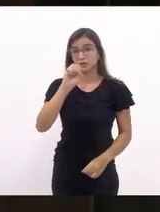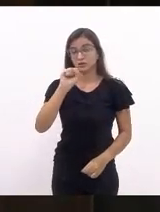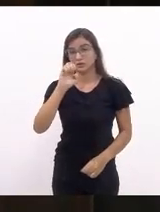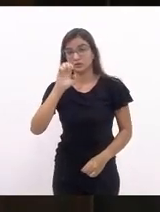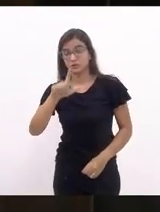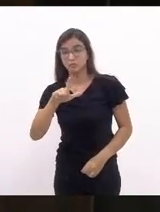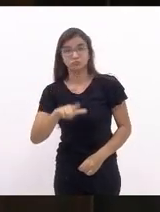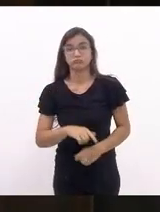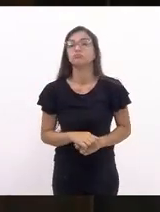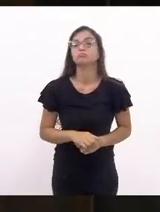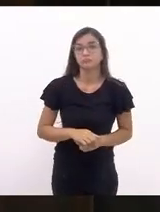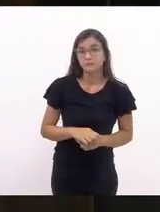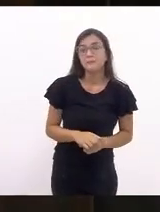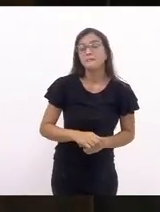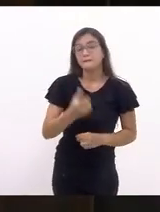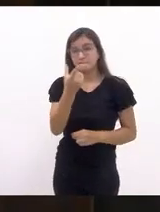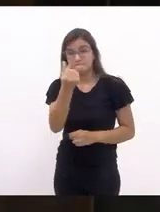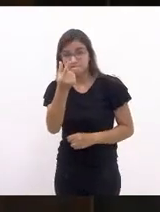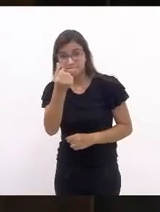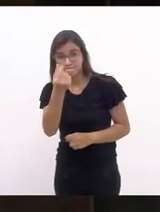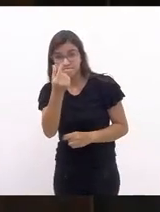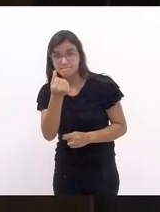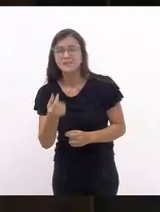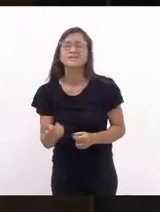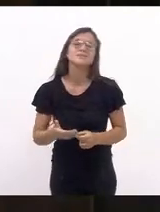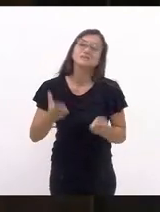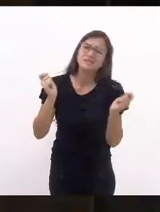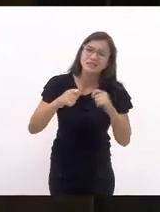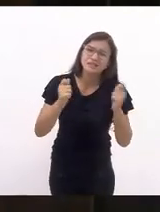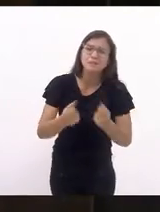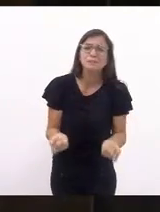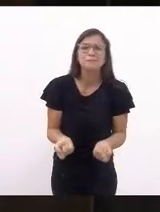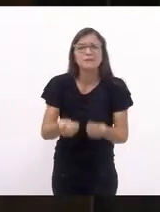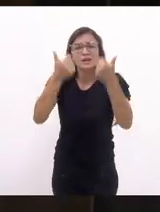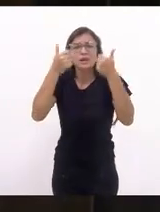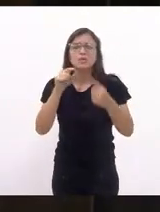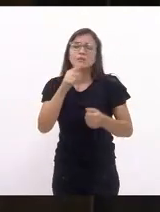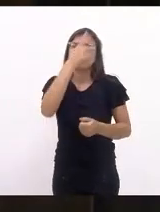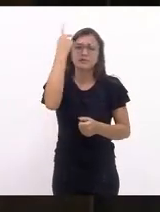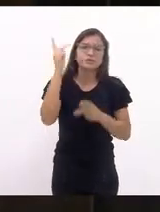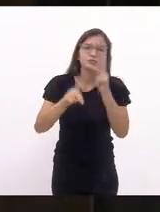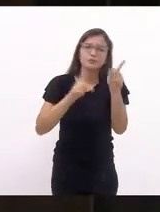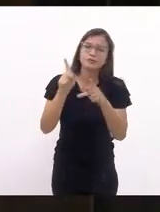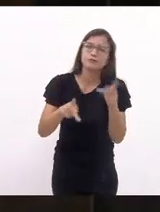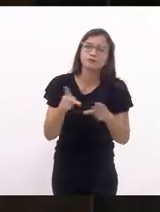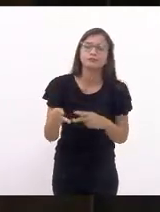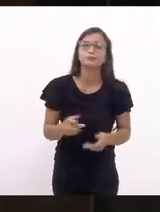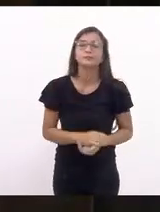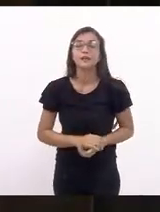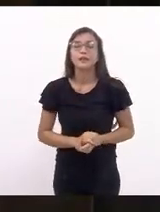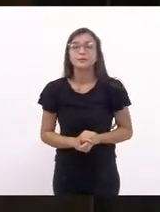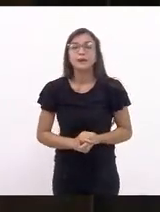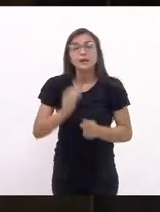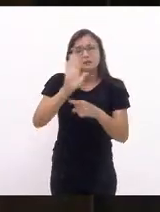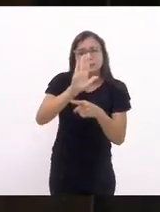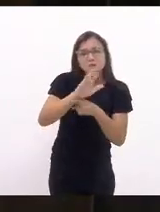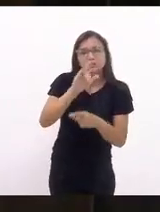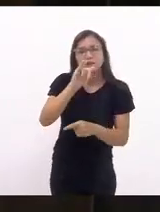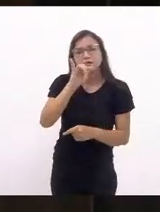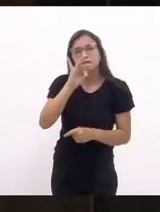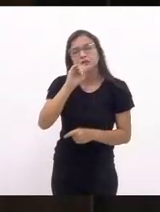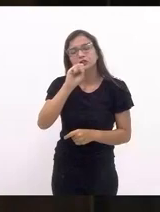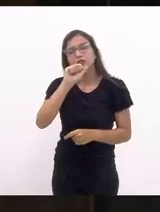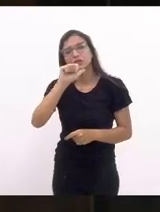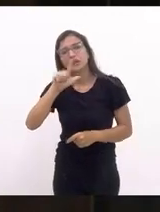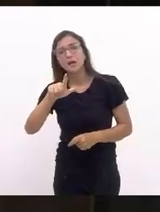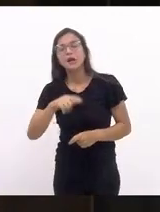se materializou em valores mais acessíveis para a população Assessoria fiscal tem participado ativamente do